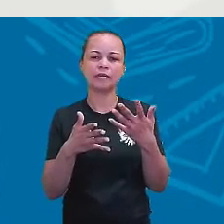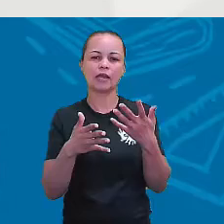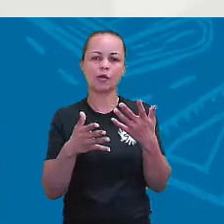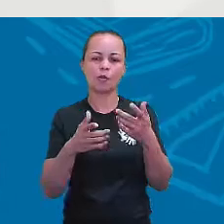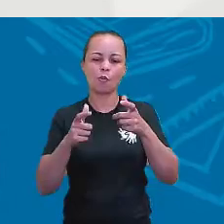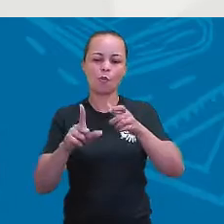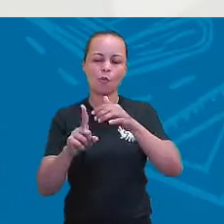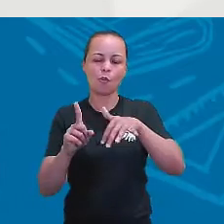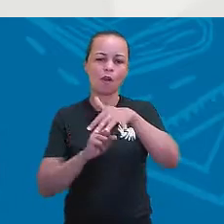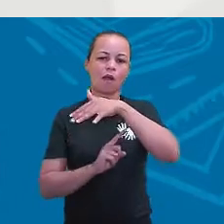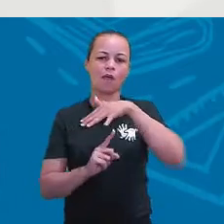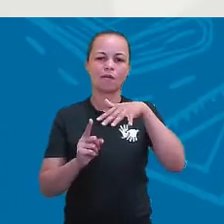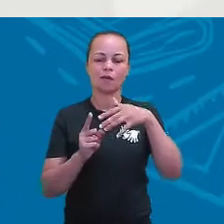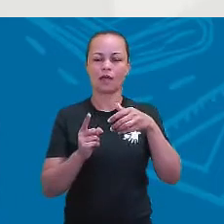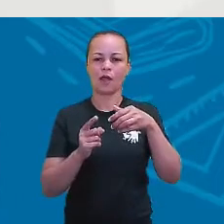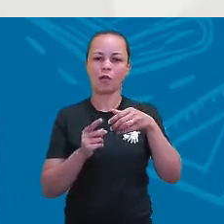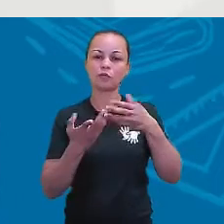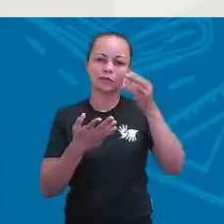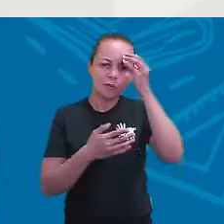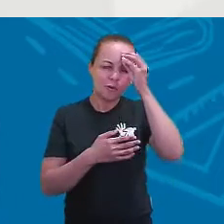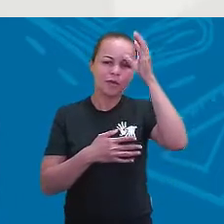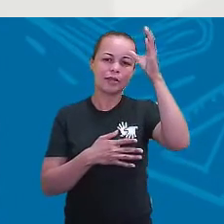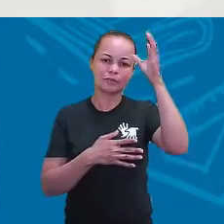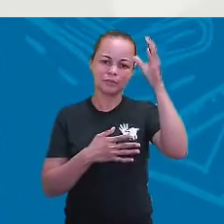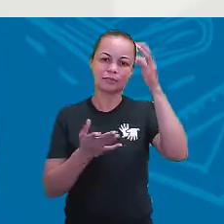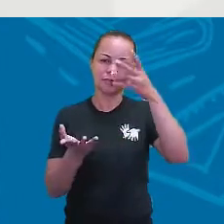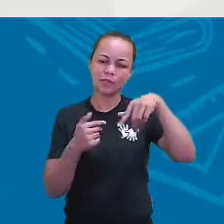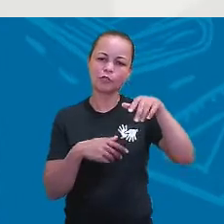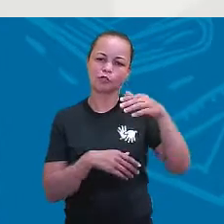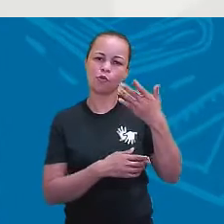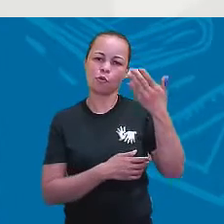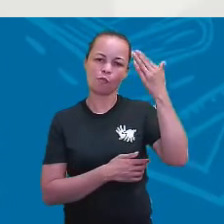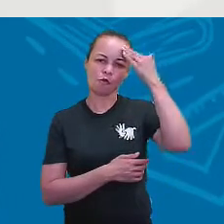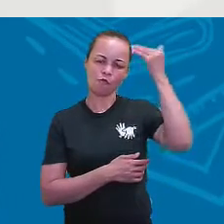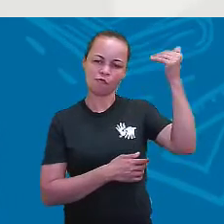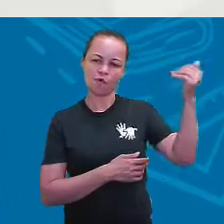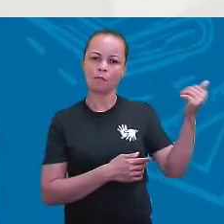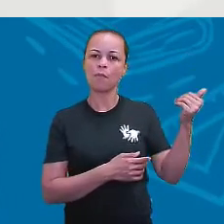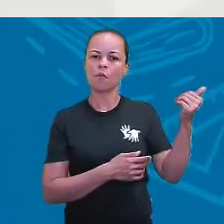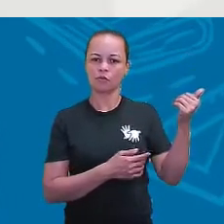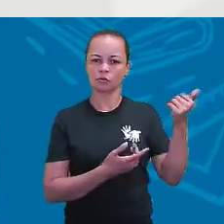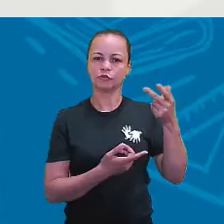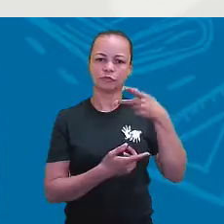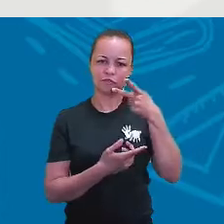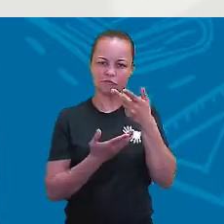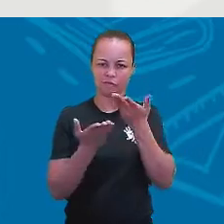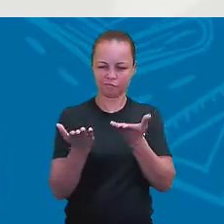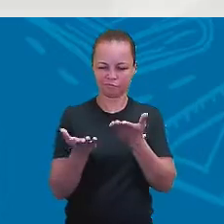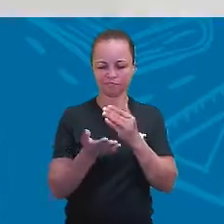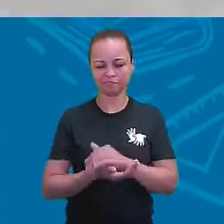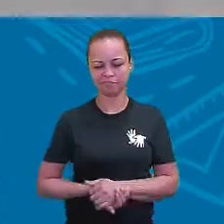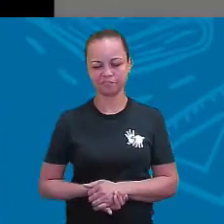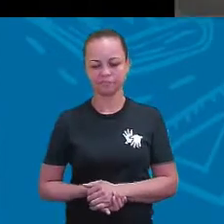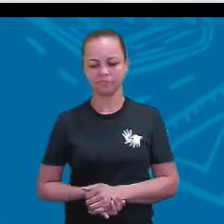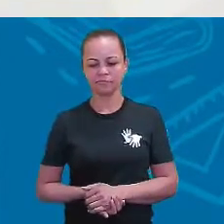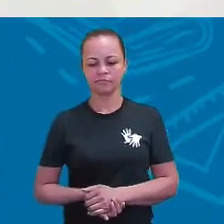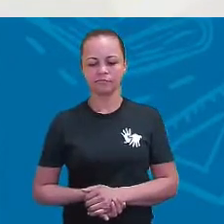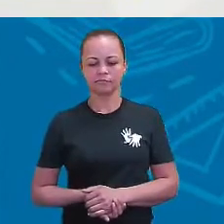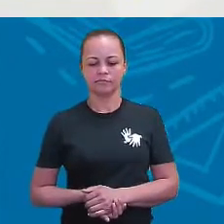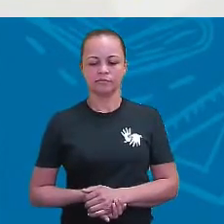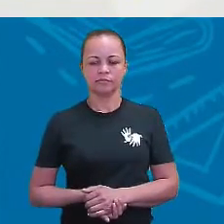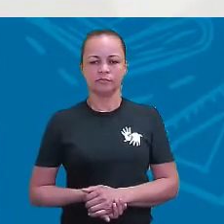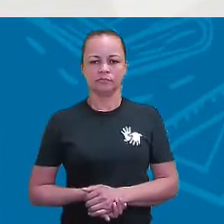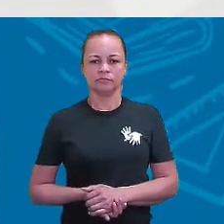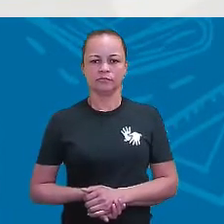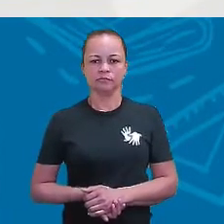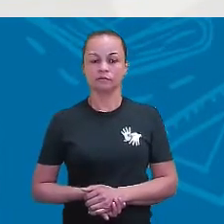porque conhecimento é poder, como diria o famoso Chico Toicinho, também conhecido como Francis Bacon. E aí, como eu falei,